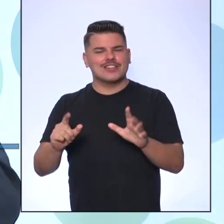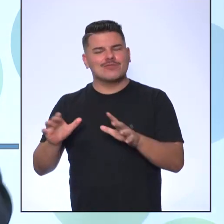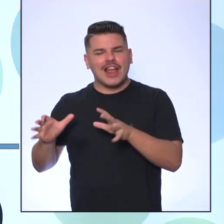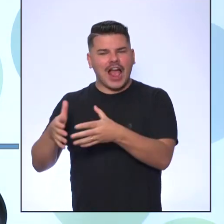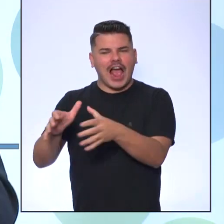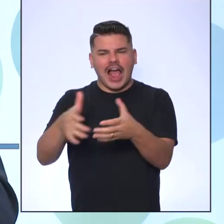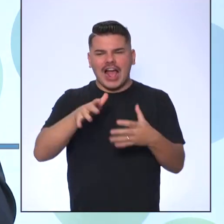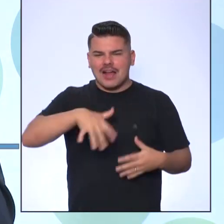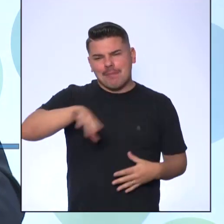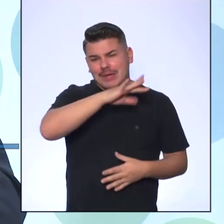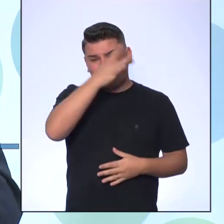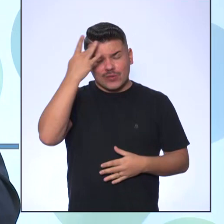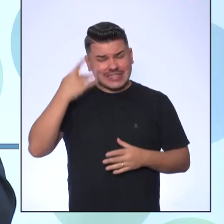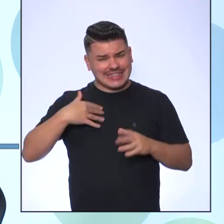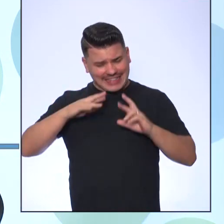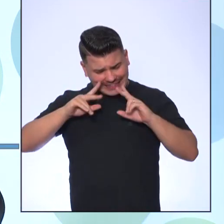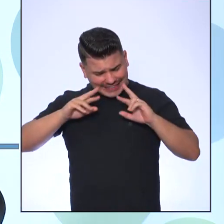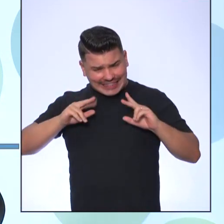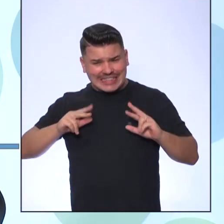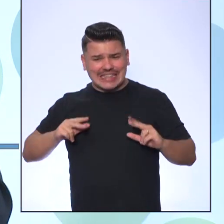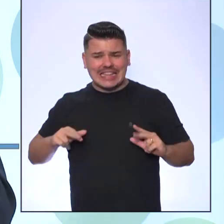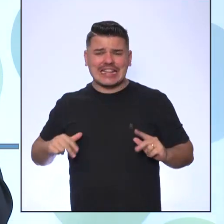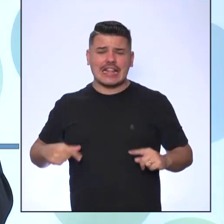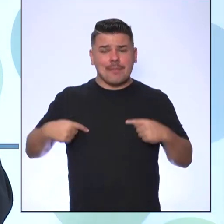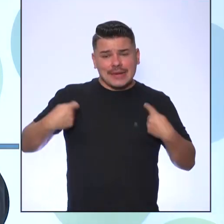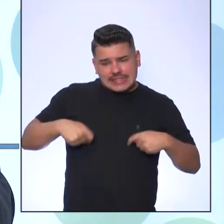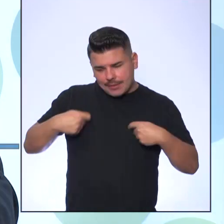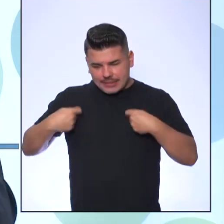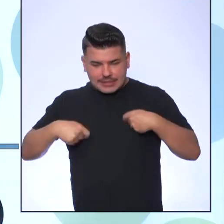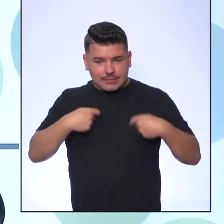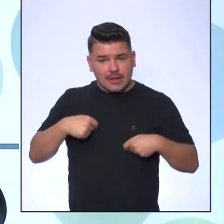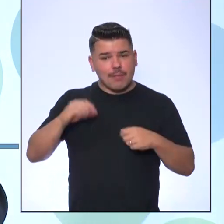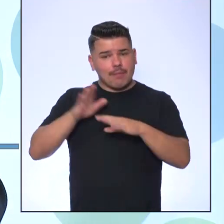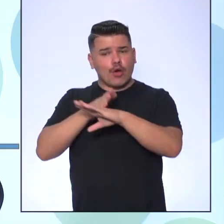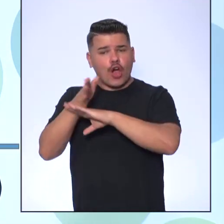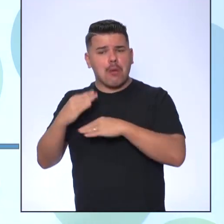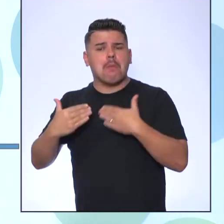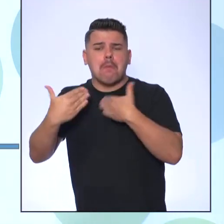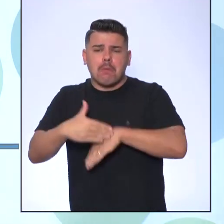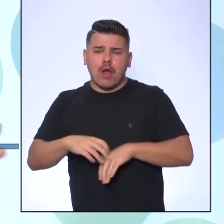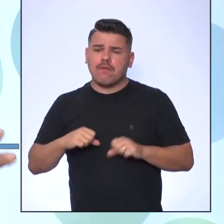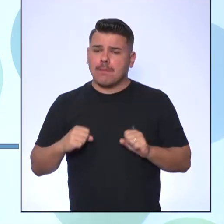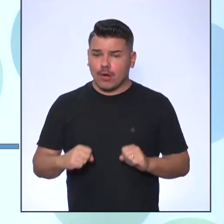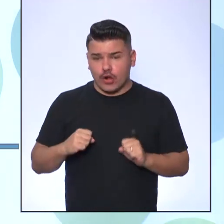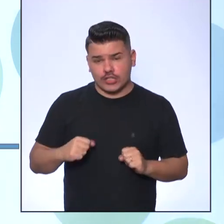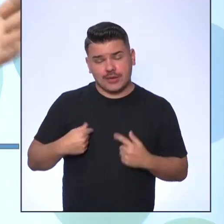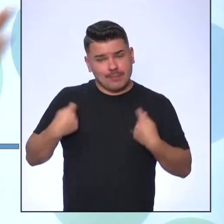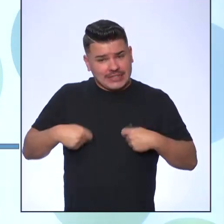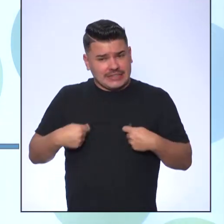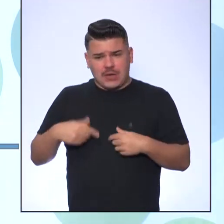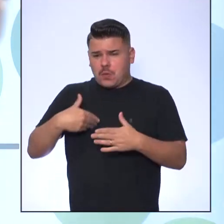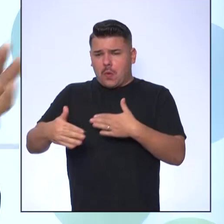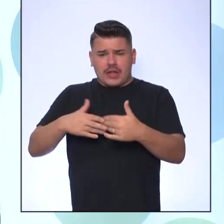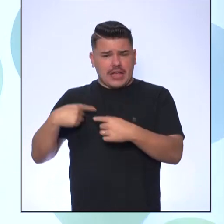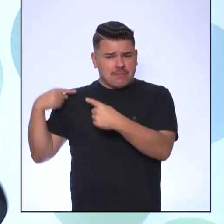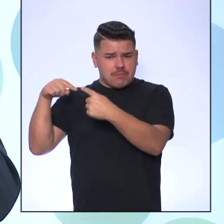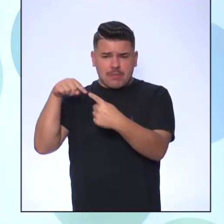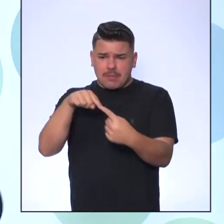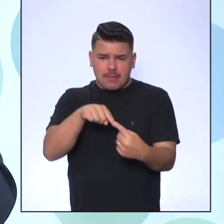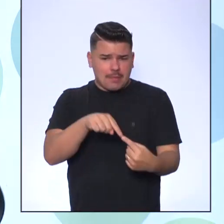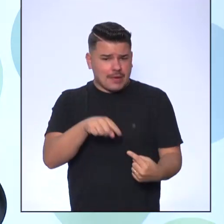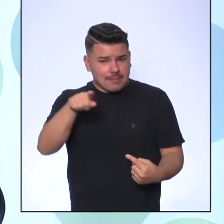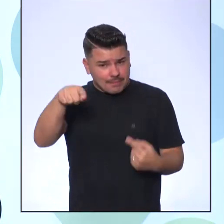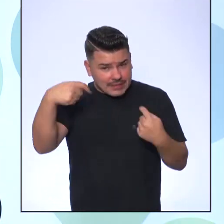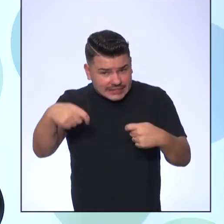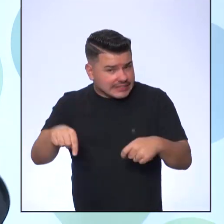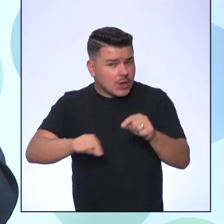diversas necessidades específicas, elas possam fazer a prova, sejam essas necessidades quais sejam,